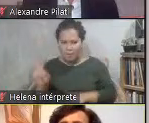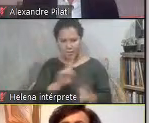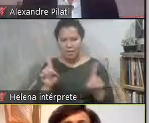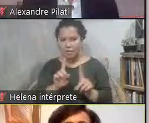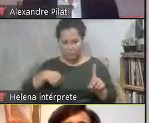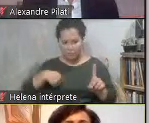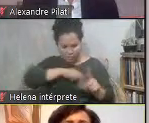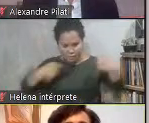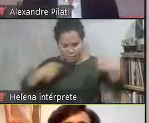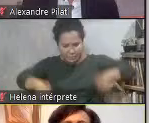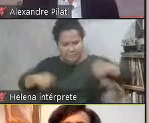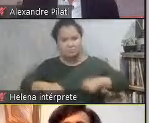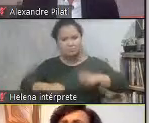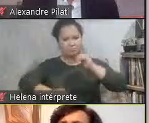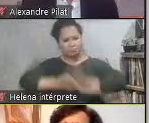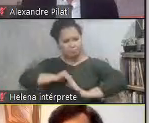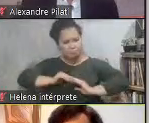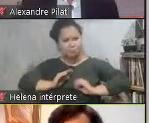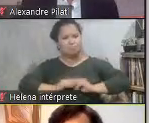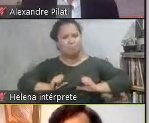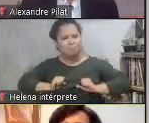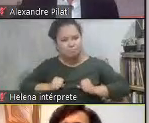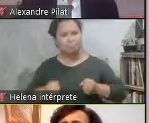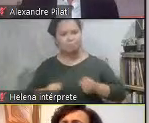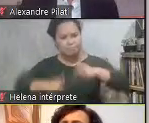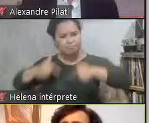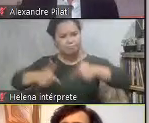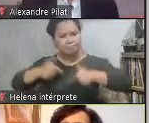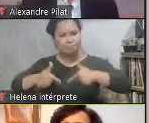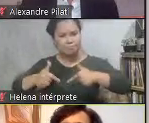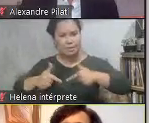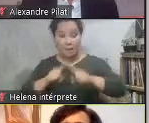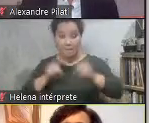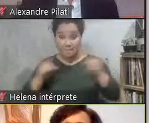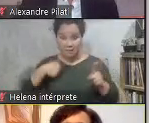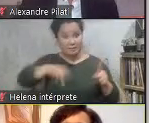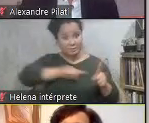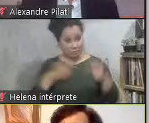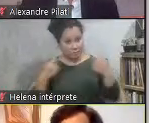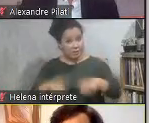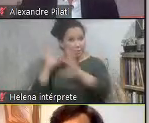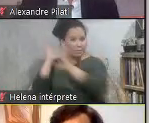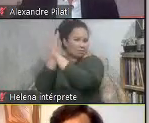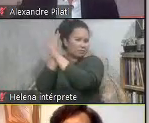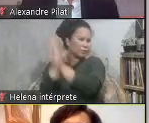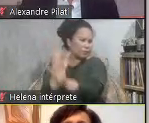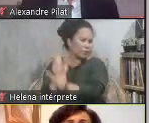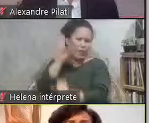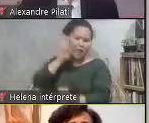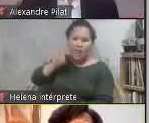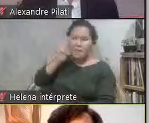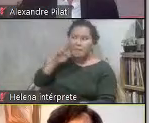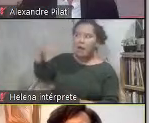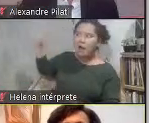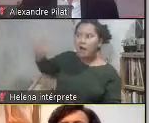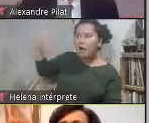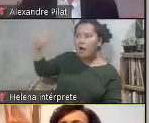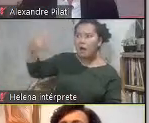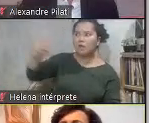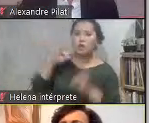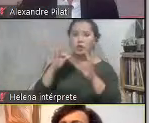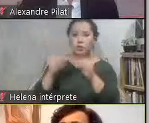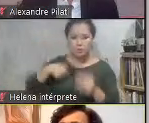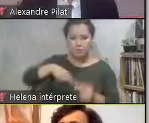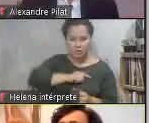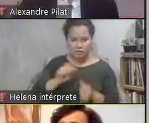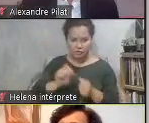caminho que percorremos para chegarmos até aqui. Quais foram as bases nas quais nos sustentamos? O primeiro desafio foi,